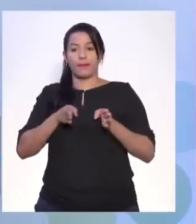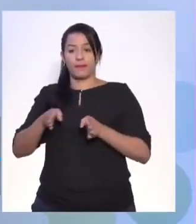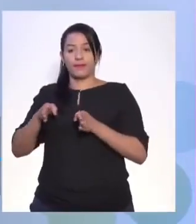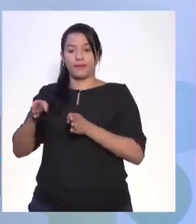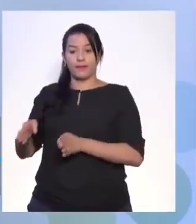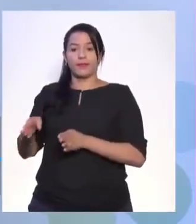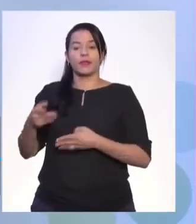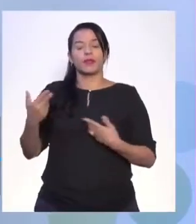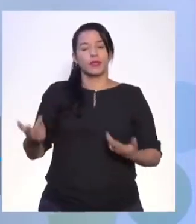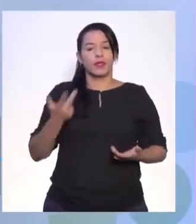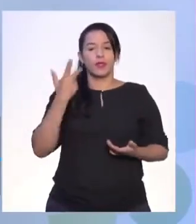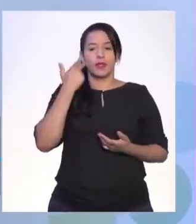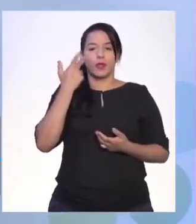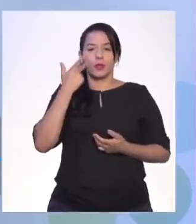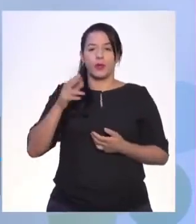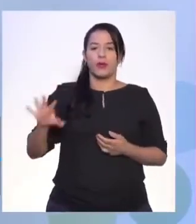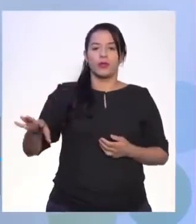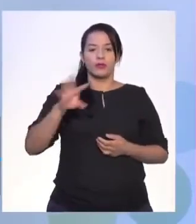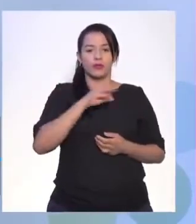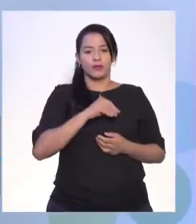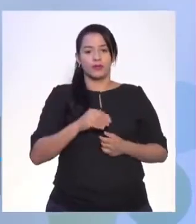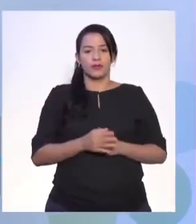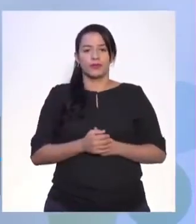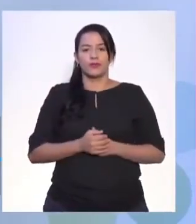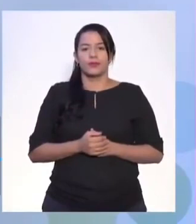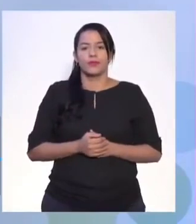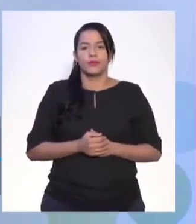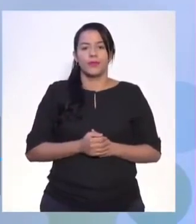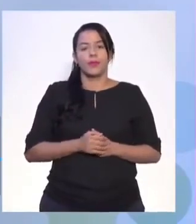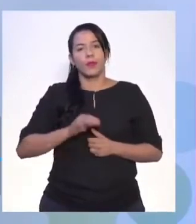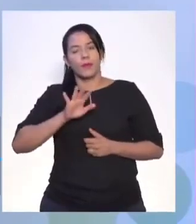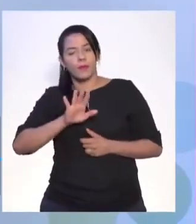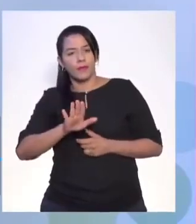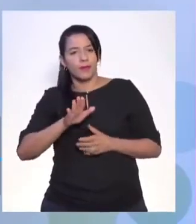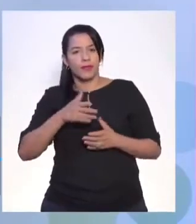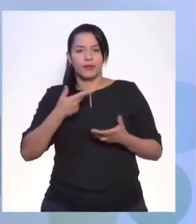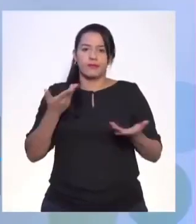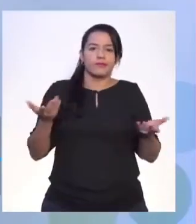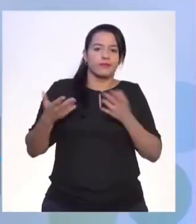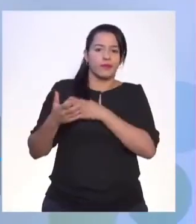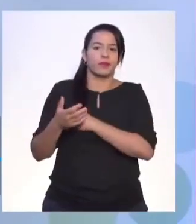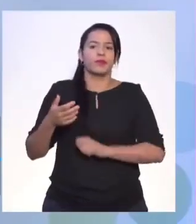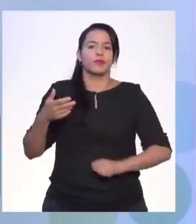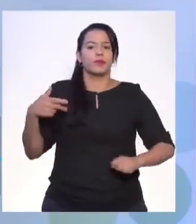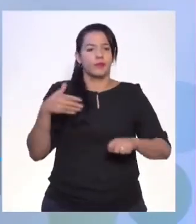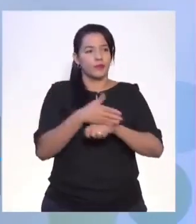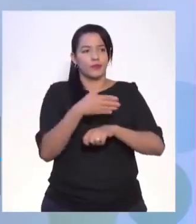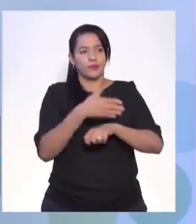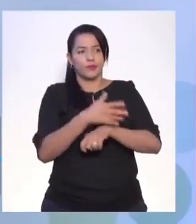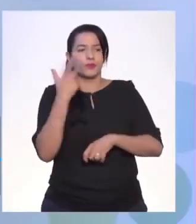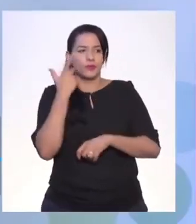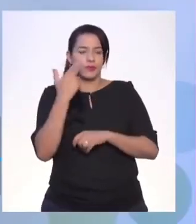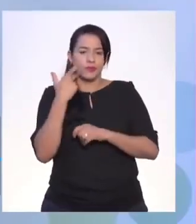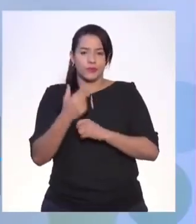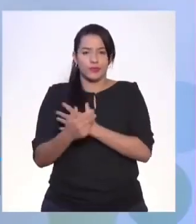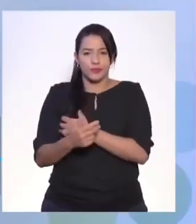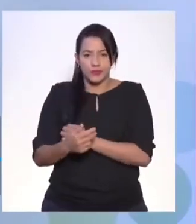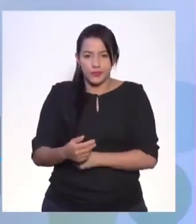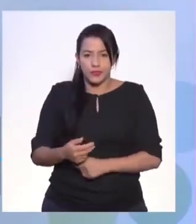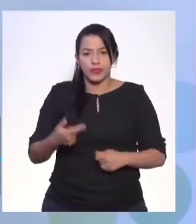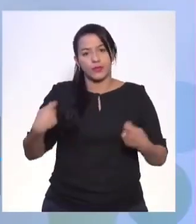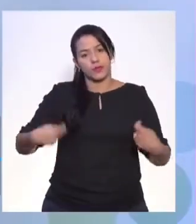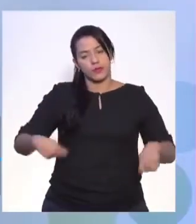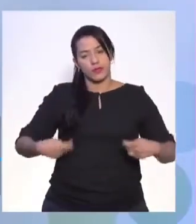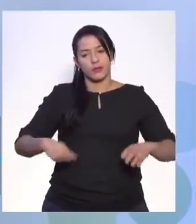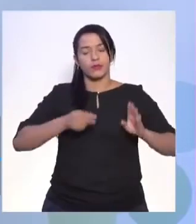é comum a todos, né? Com mais ou menos acesso, mas é comum a todos. Então, por isso que nós temos um